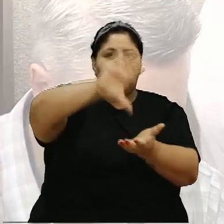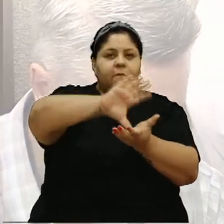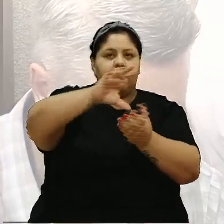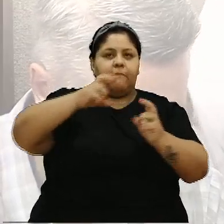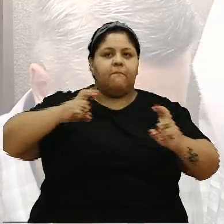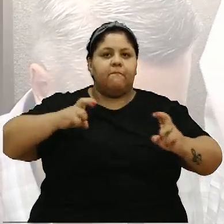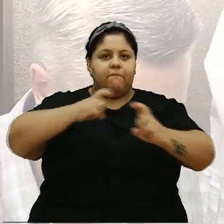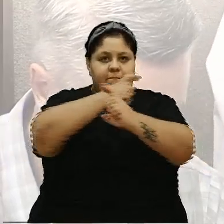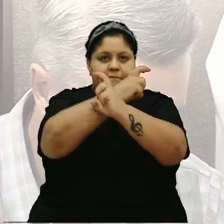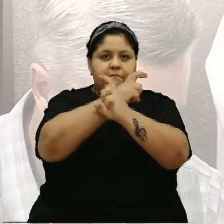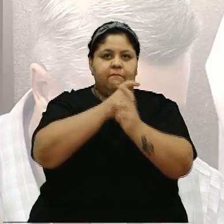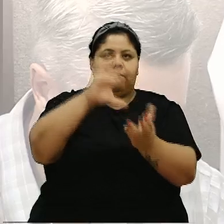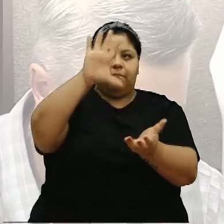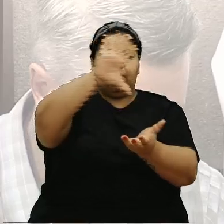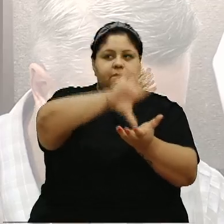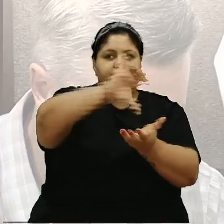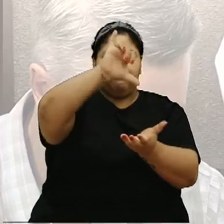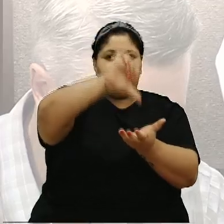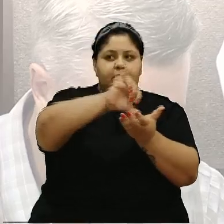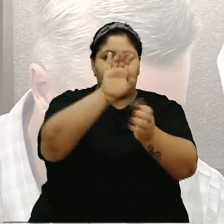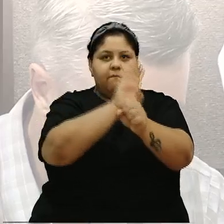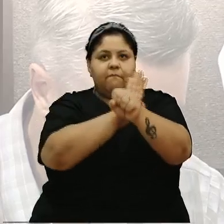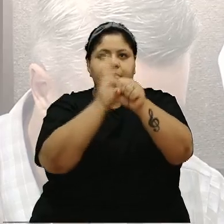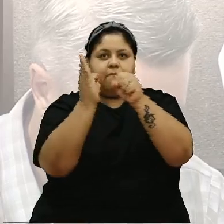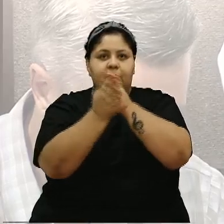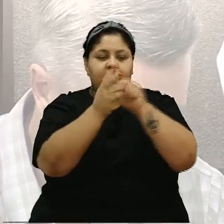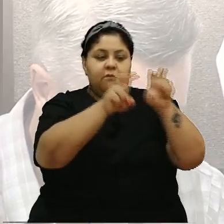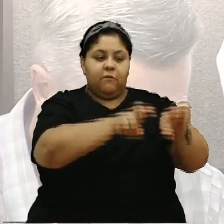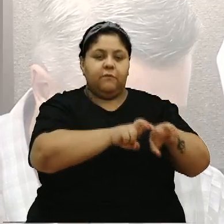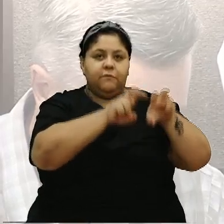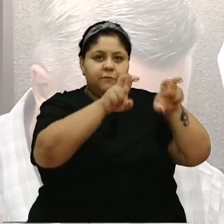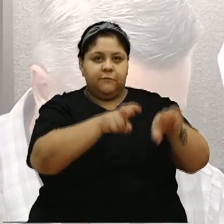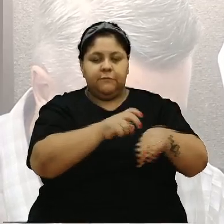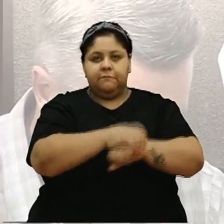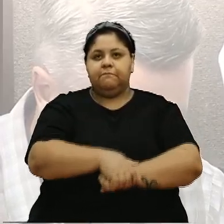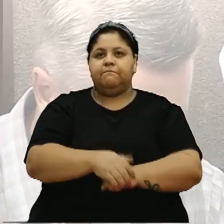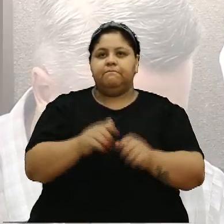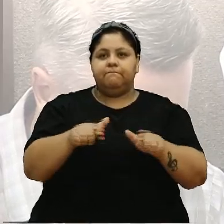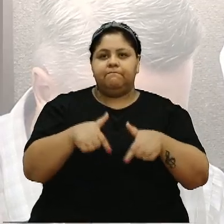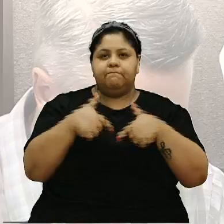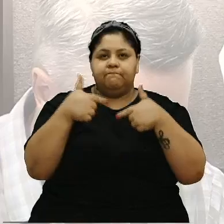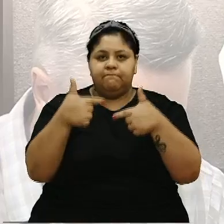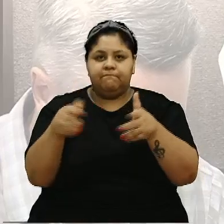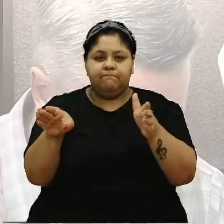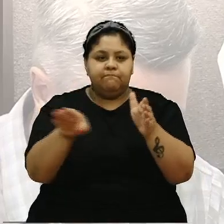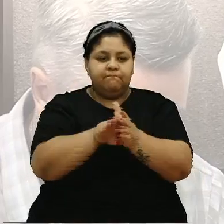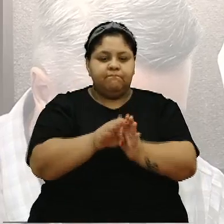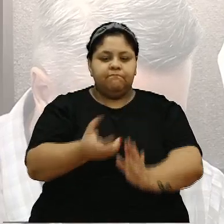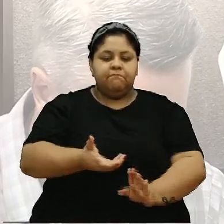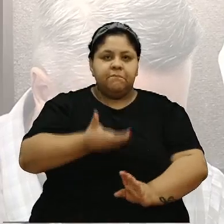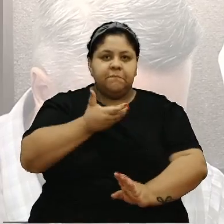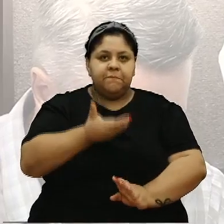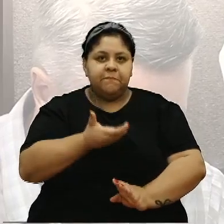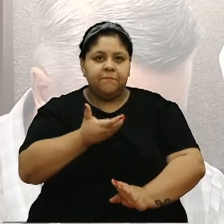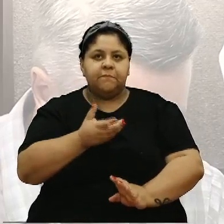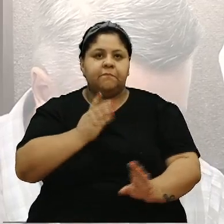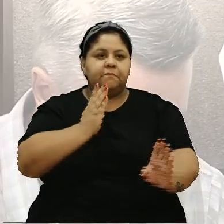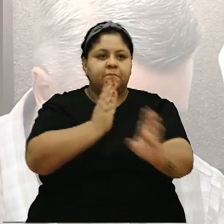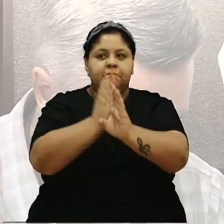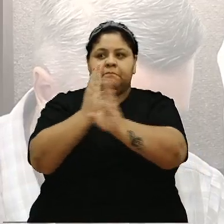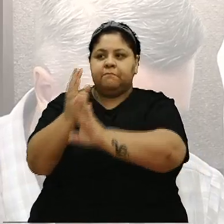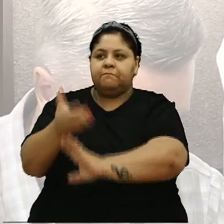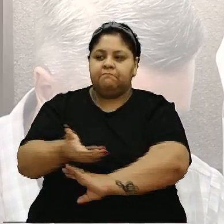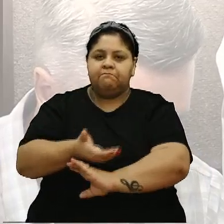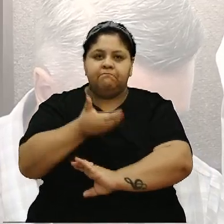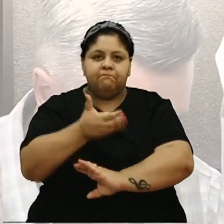Alighieri, área central, bairros e interior. Atividades como chegada do Papai Noel, encontros com Papai